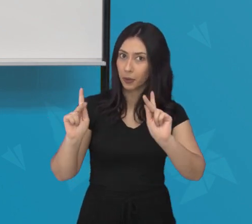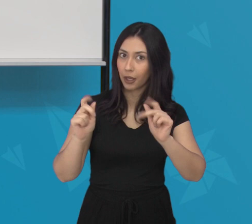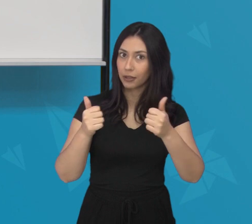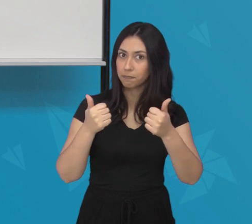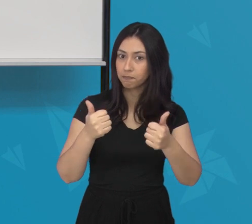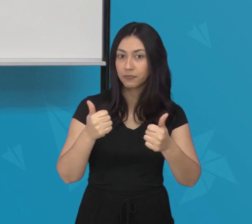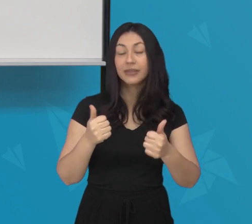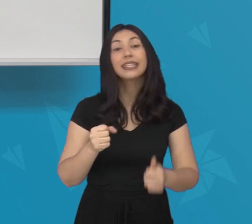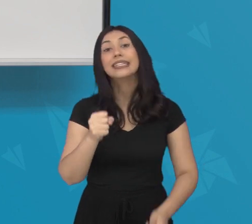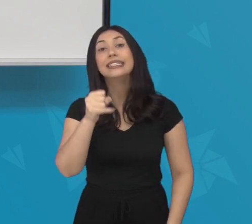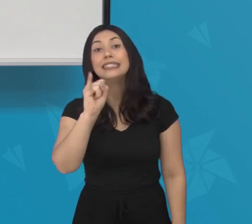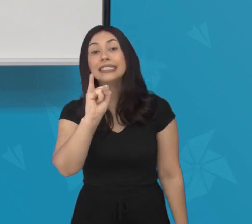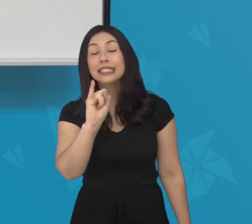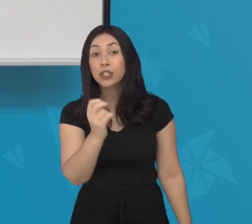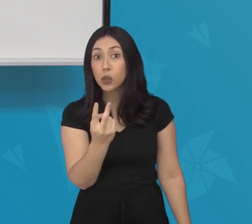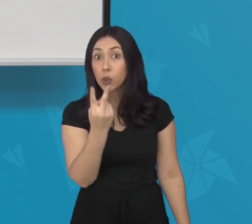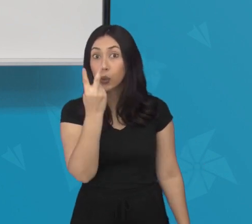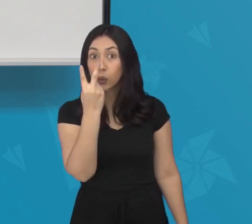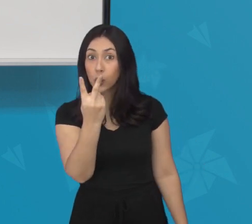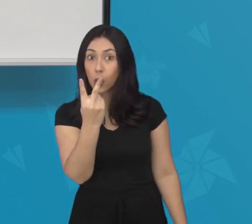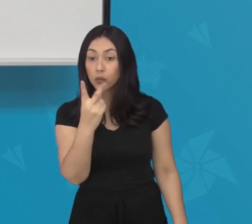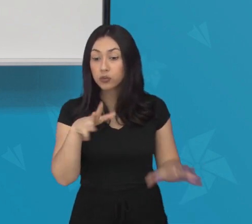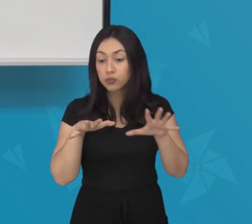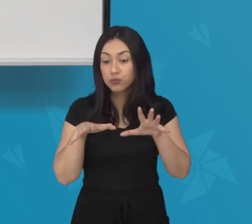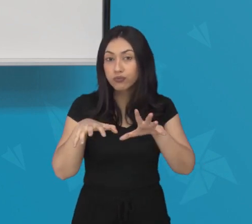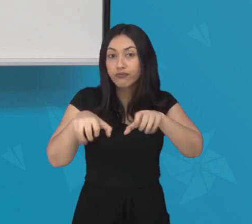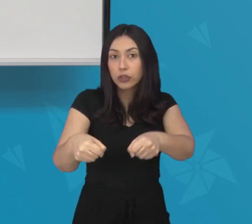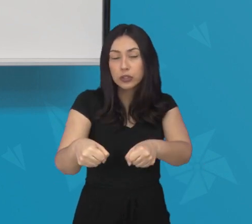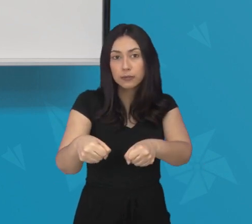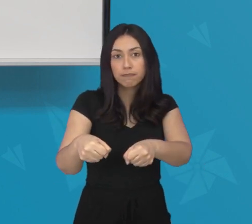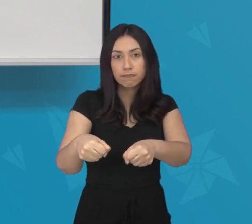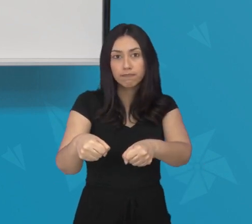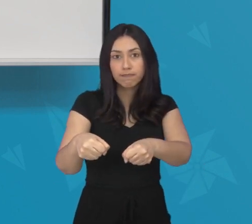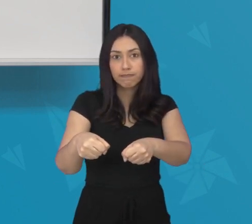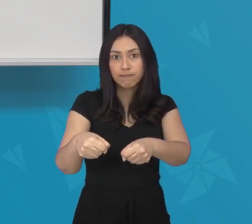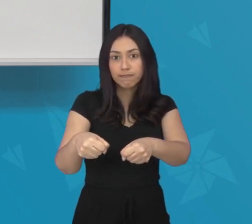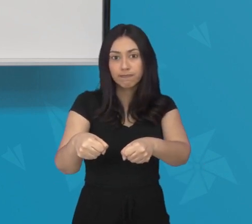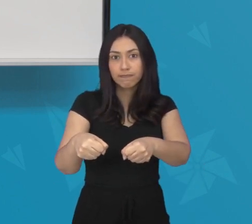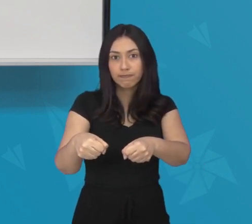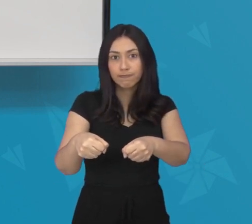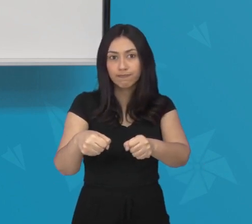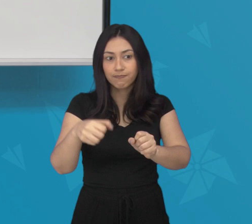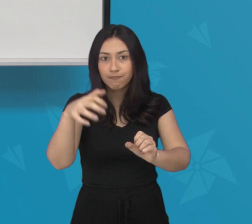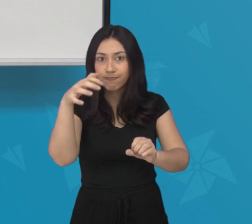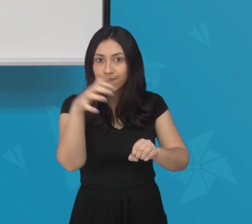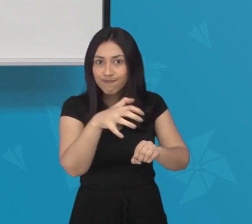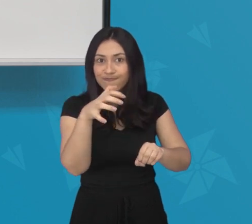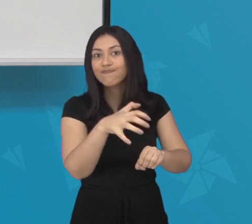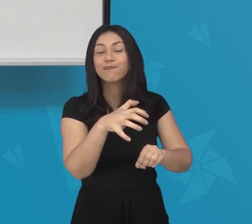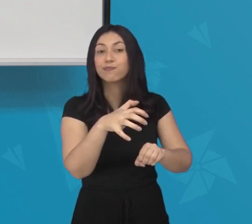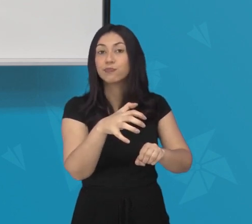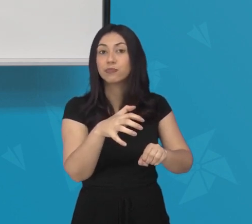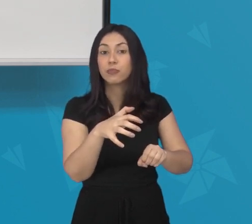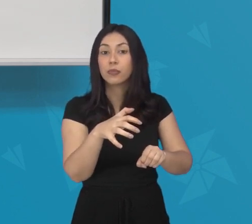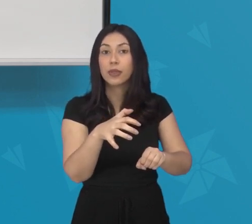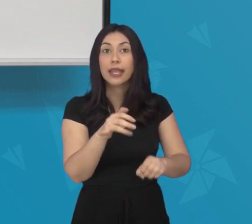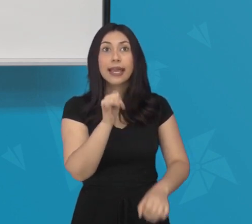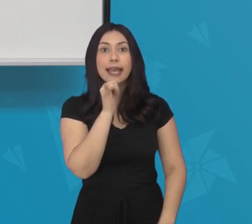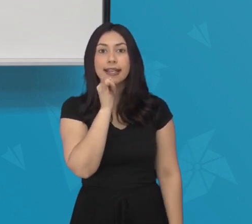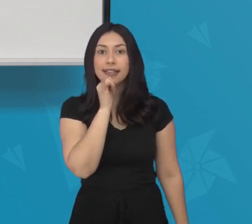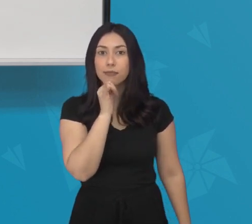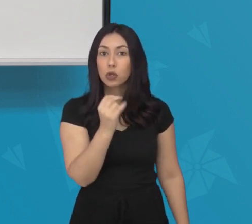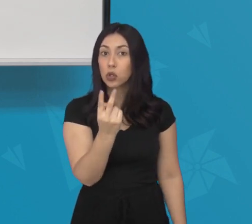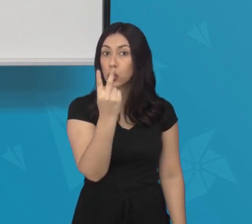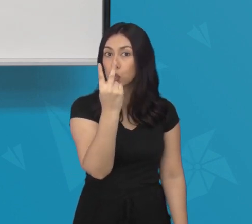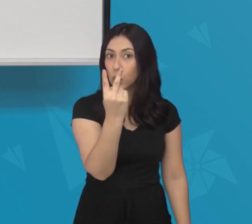Beleza? Se eu tenho duas forças, dois vetores em azul atuando sobre esse corpo, se eu tenho duas pessoas que puxam